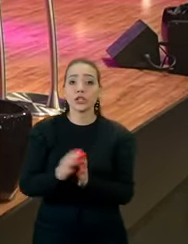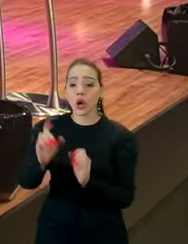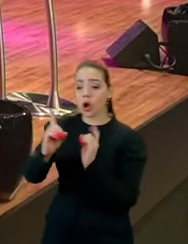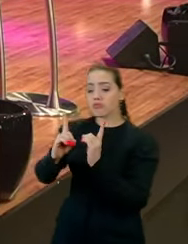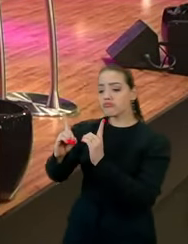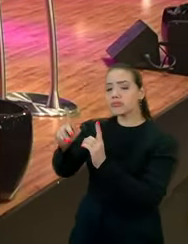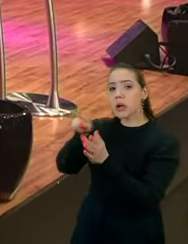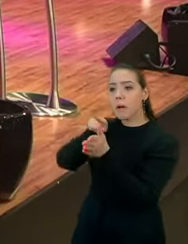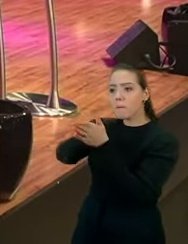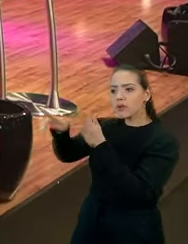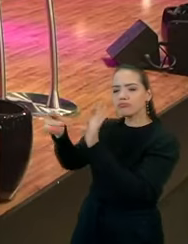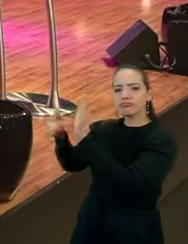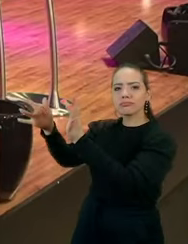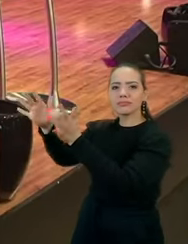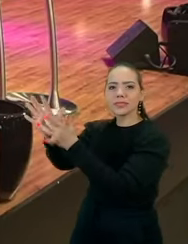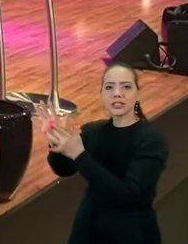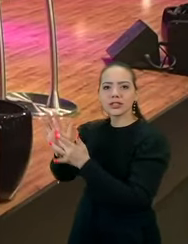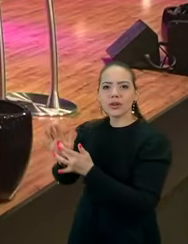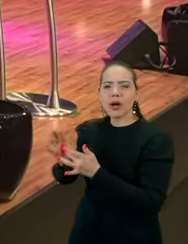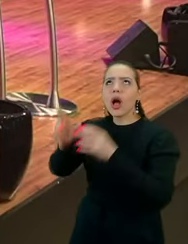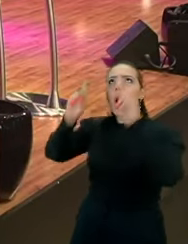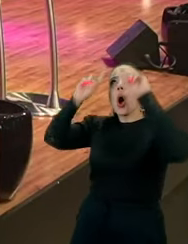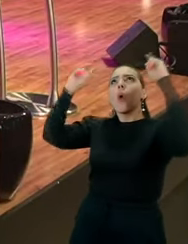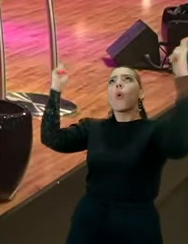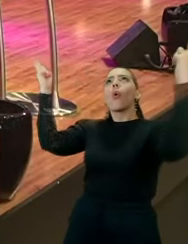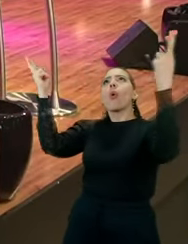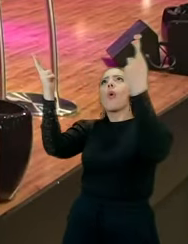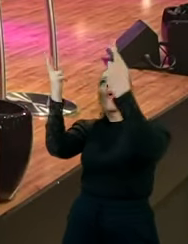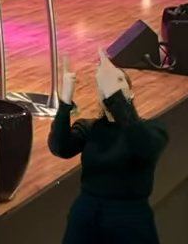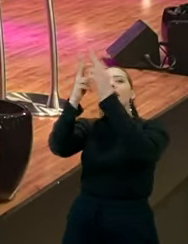Deus não é detectado por sinais visíveis.